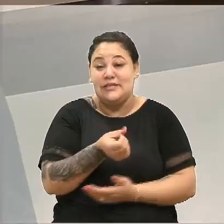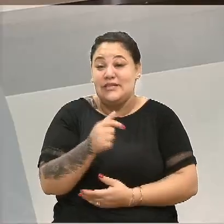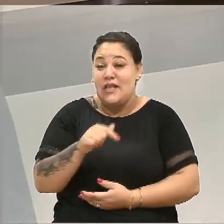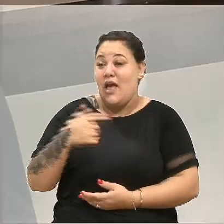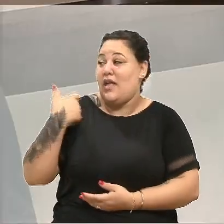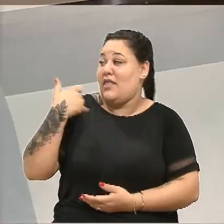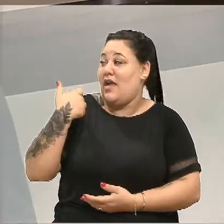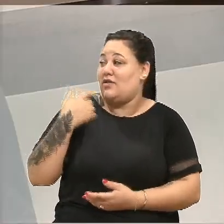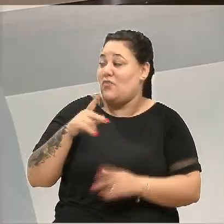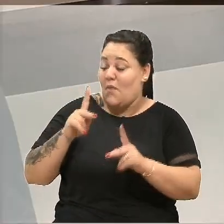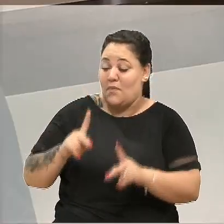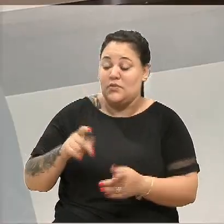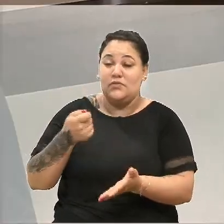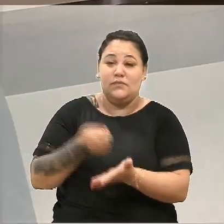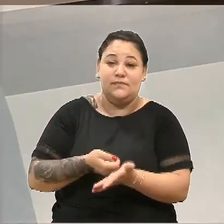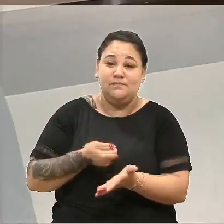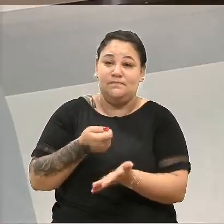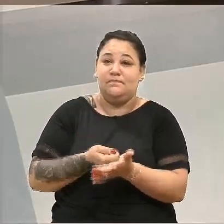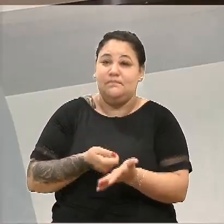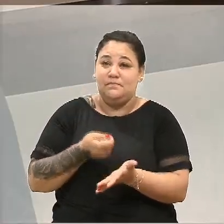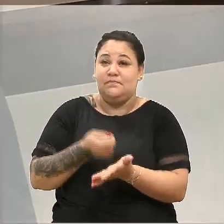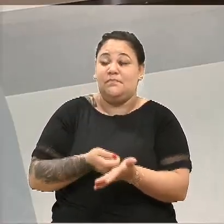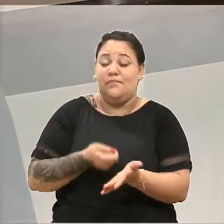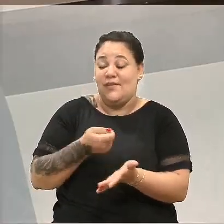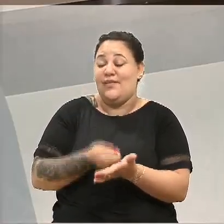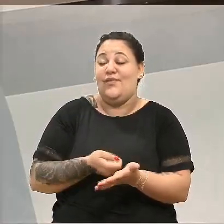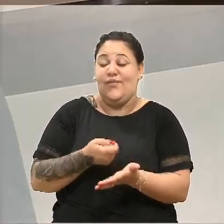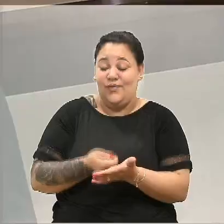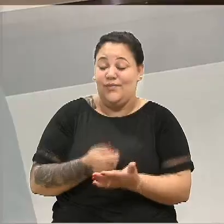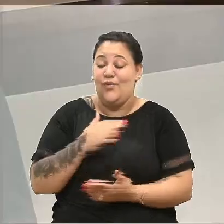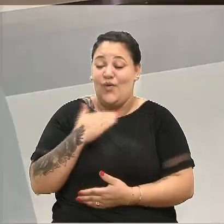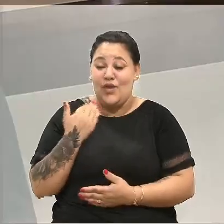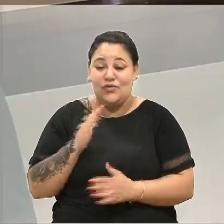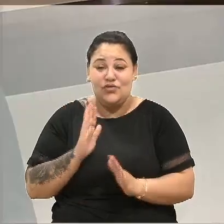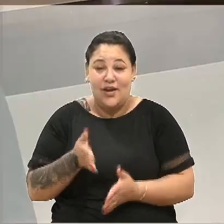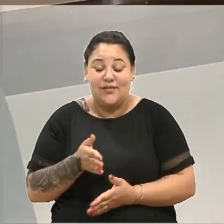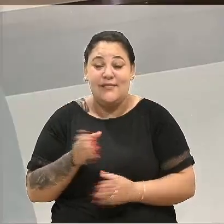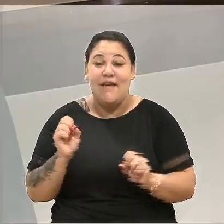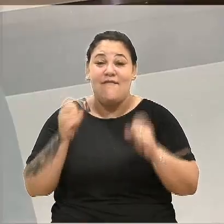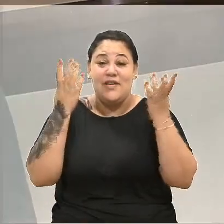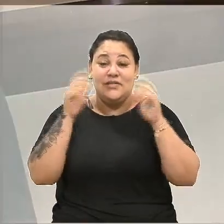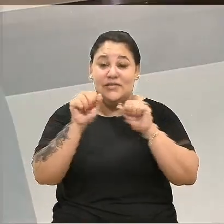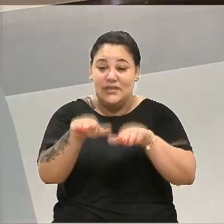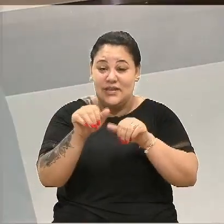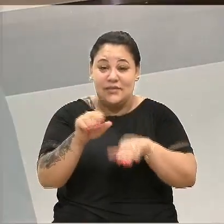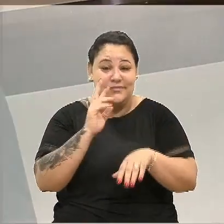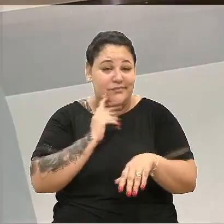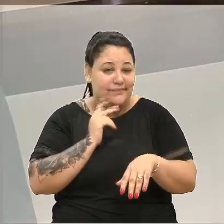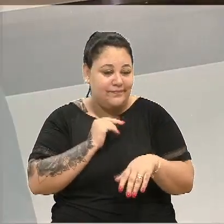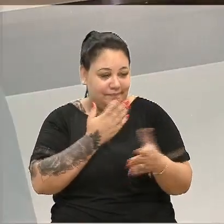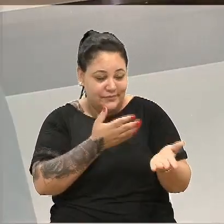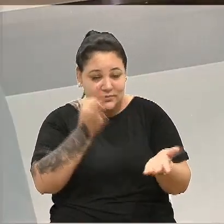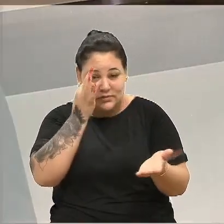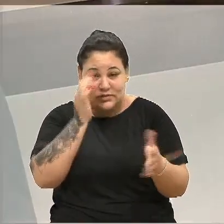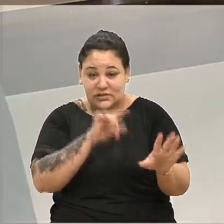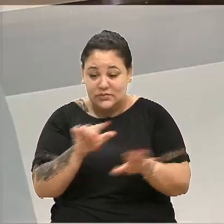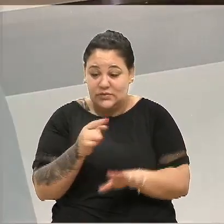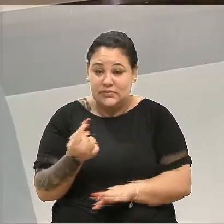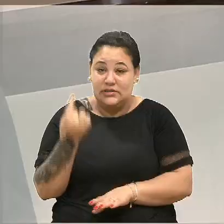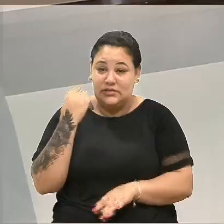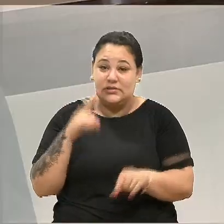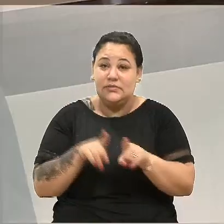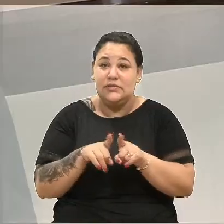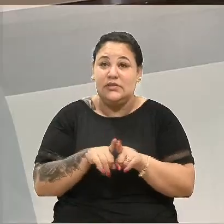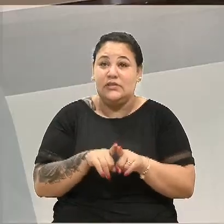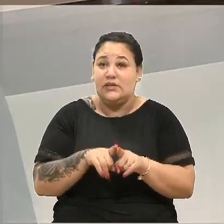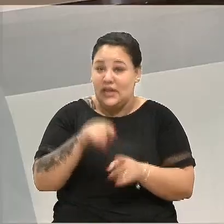pessoa lutadora. O vereador Renato, na festa de setembro, estava lá, que na semana passada estava muito